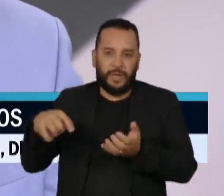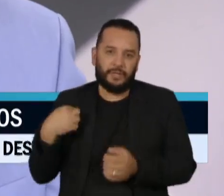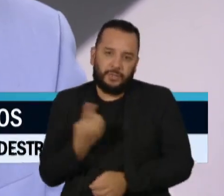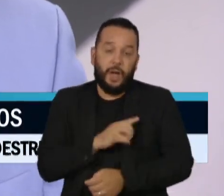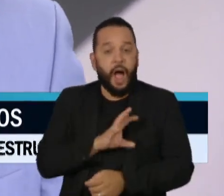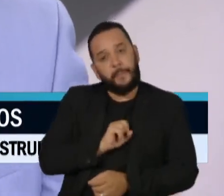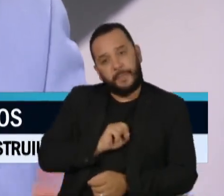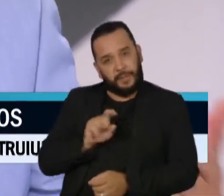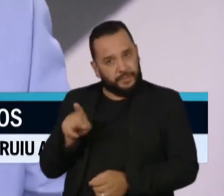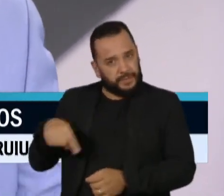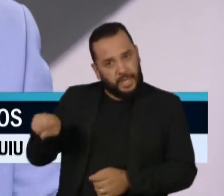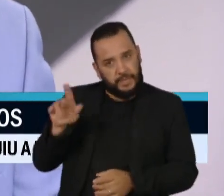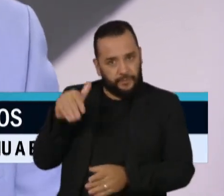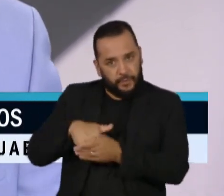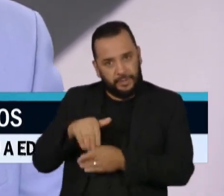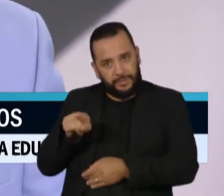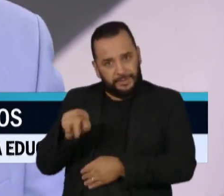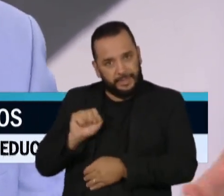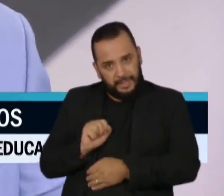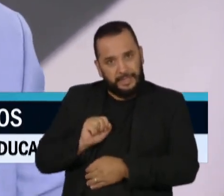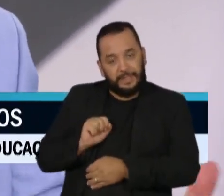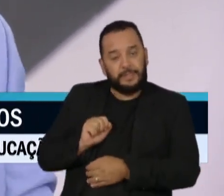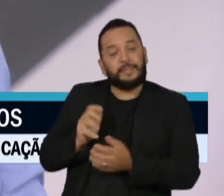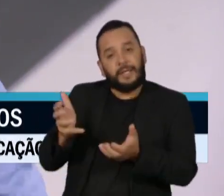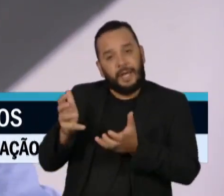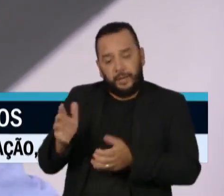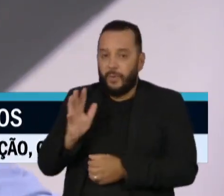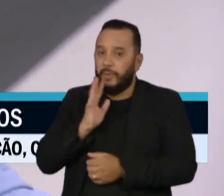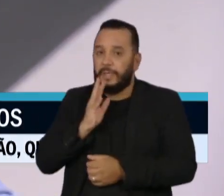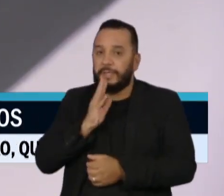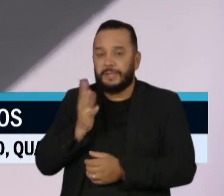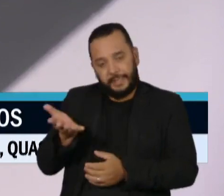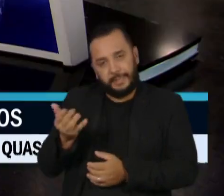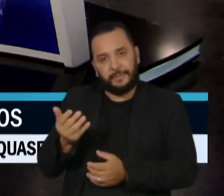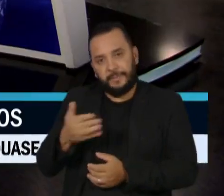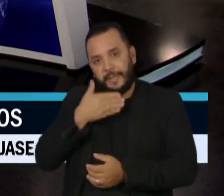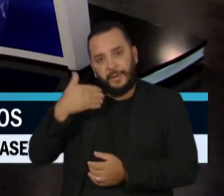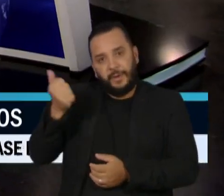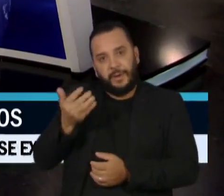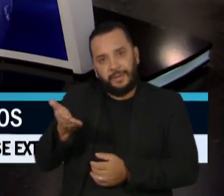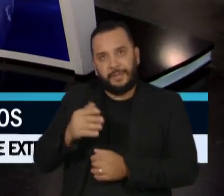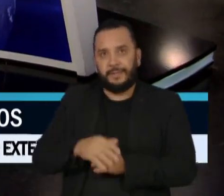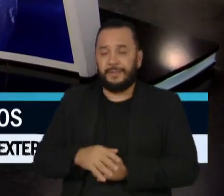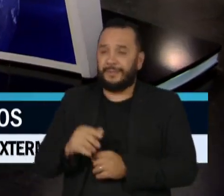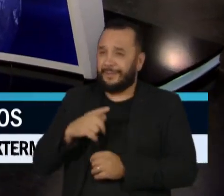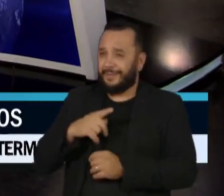amamos e elegemos que queremos conhecer melhor possam apreciar essa matéria